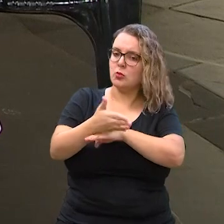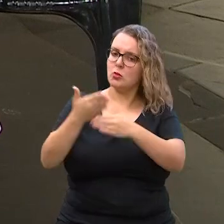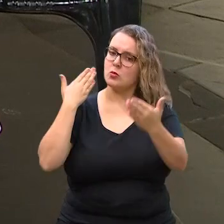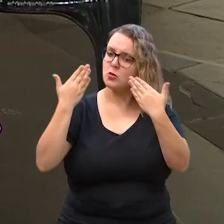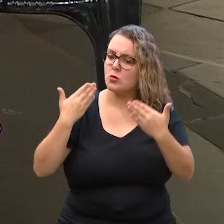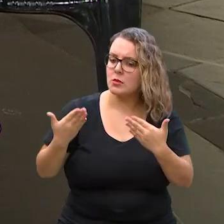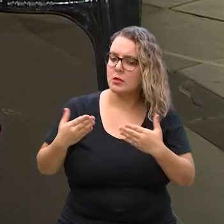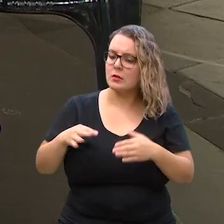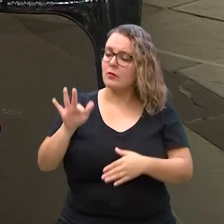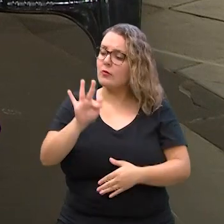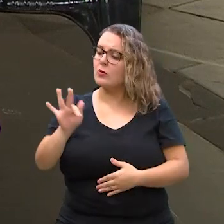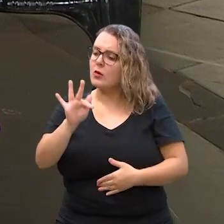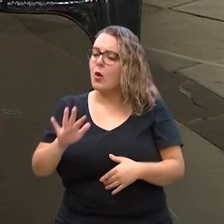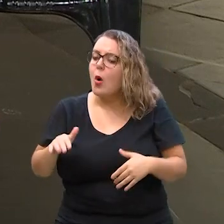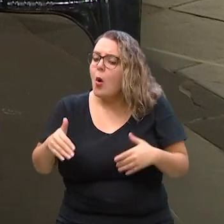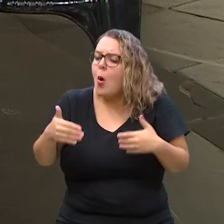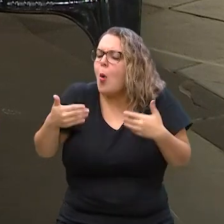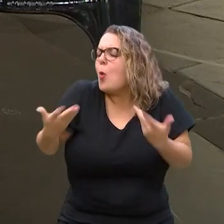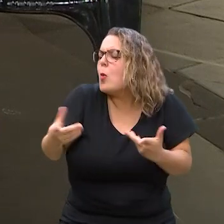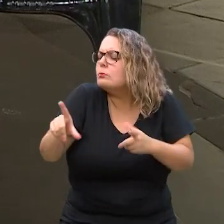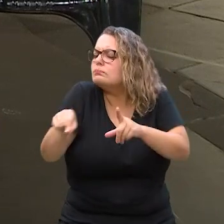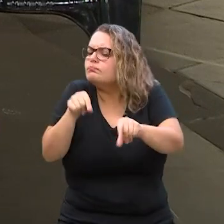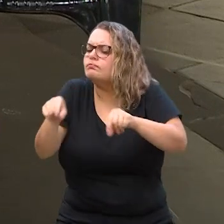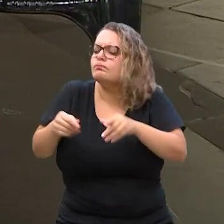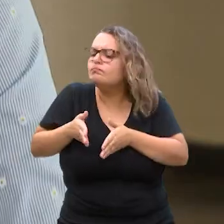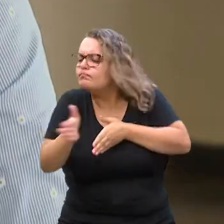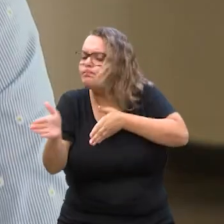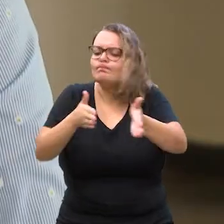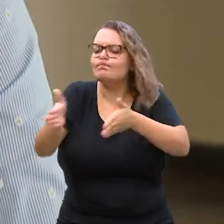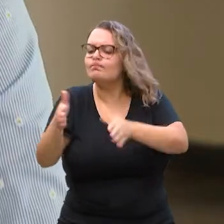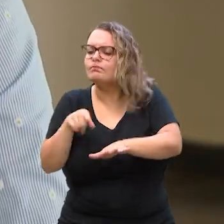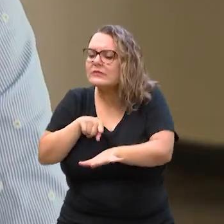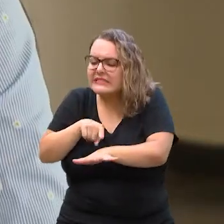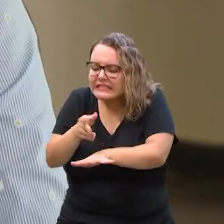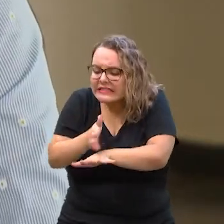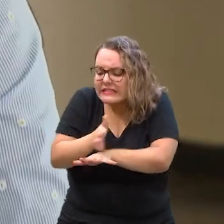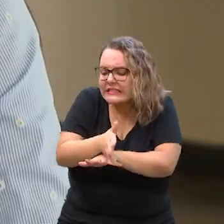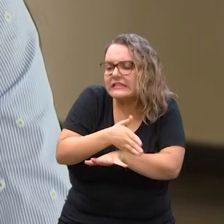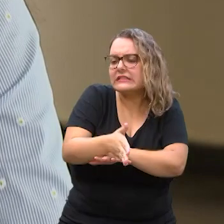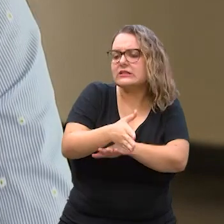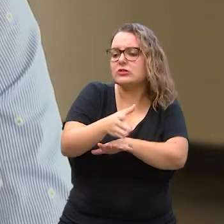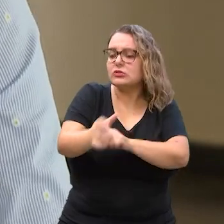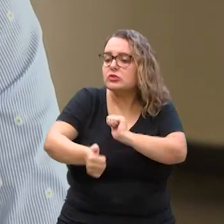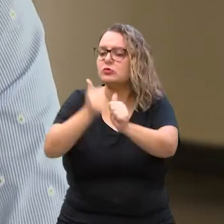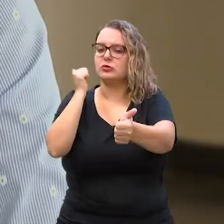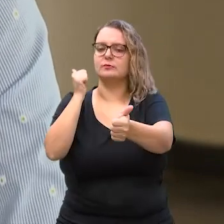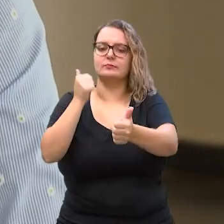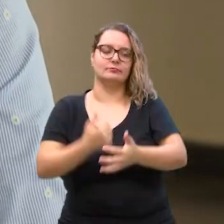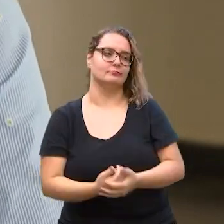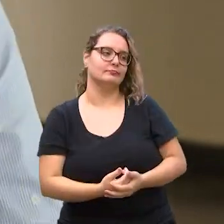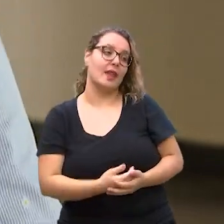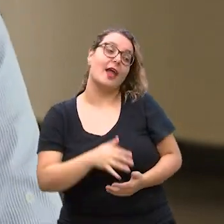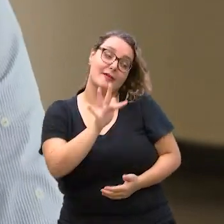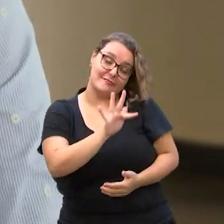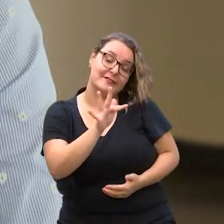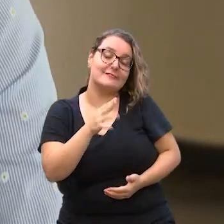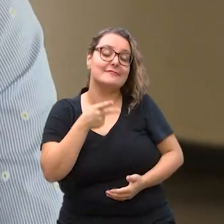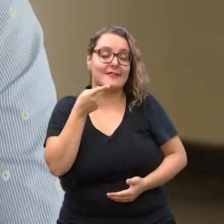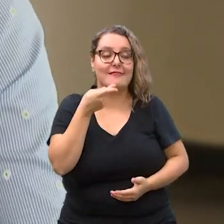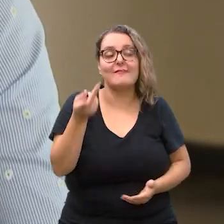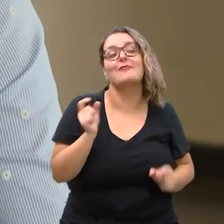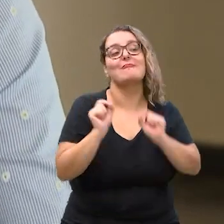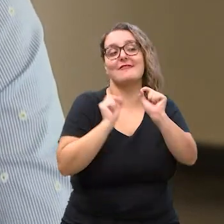na faculdade, quando que o rumo tomou para o lado esportivo? Na faculdade eu gosto de falar que eu experimentei um pouquinho de tudo. Então